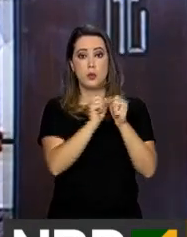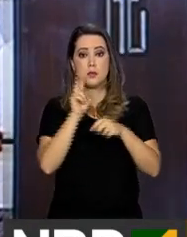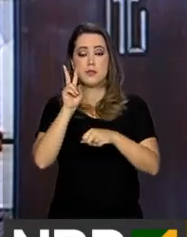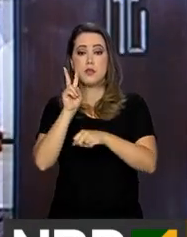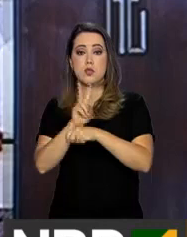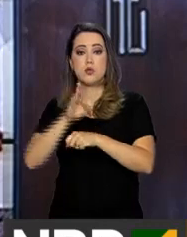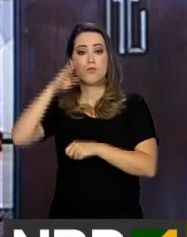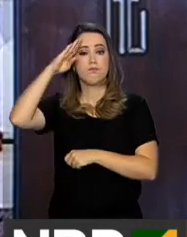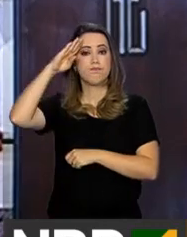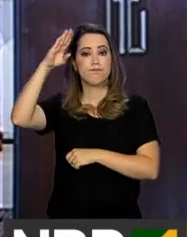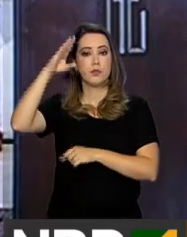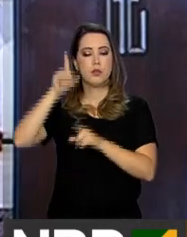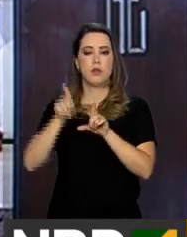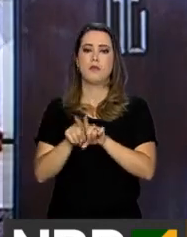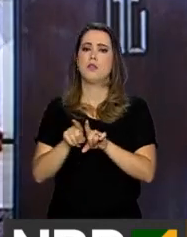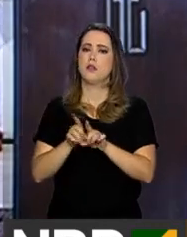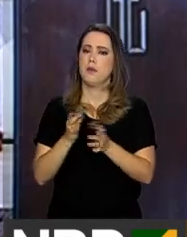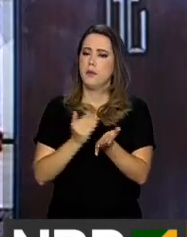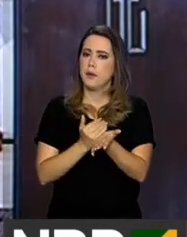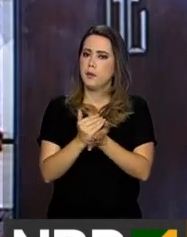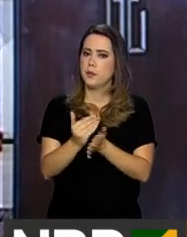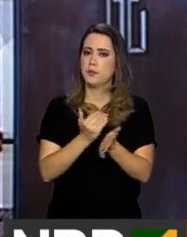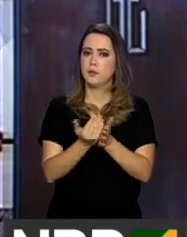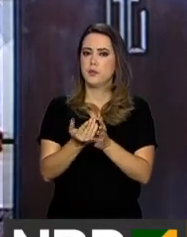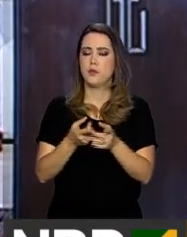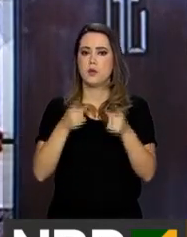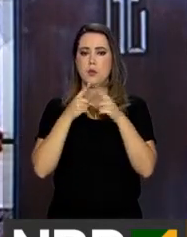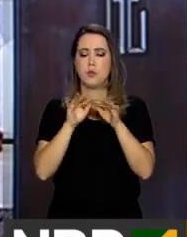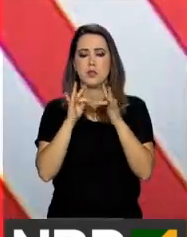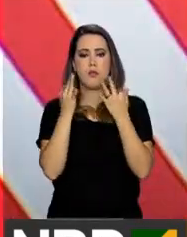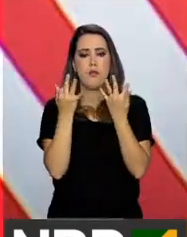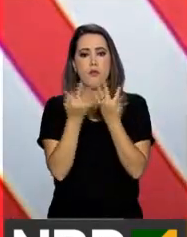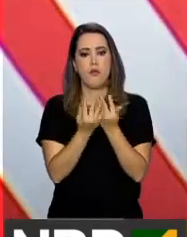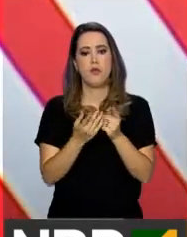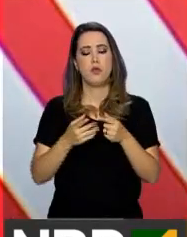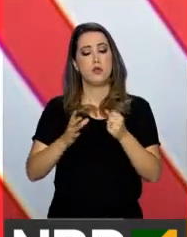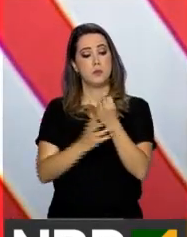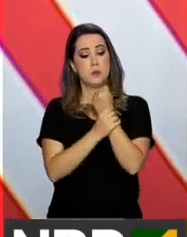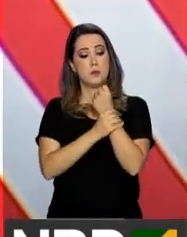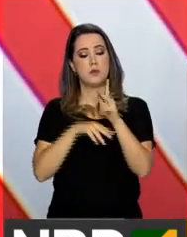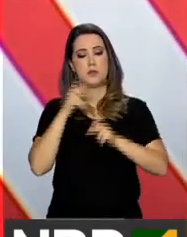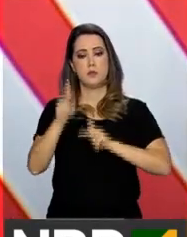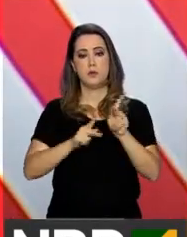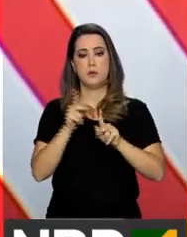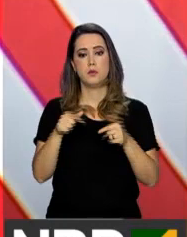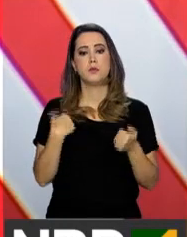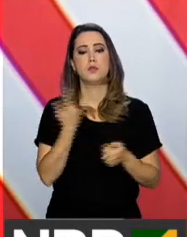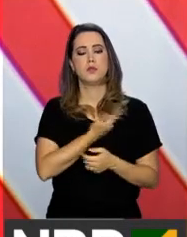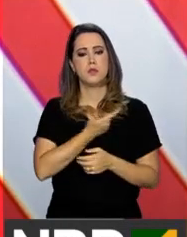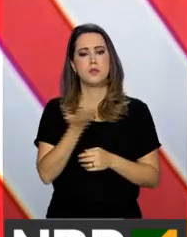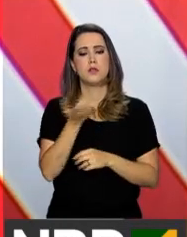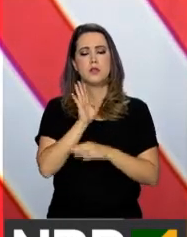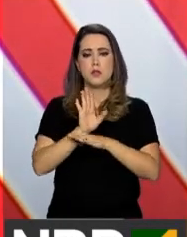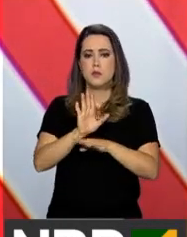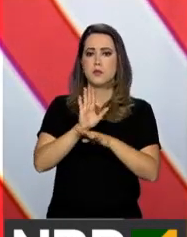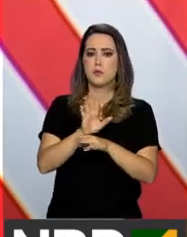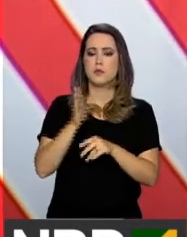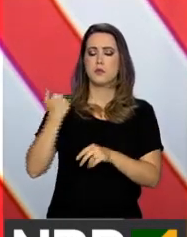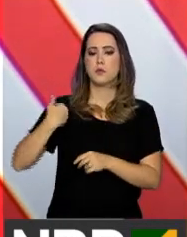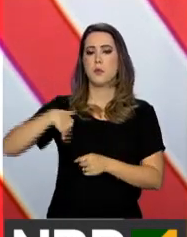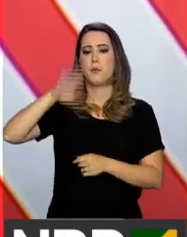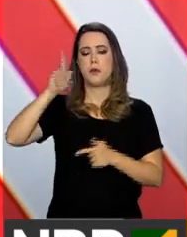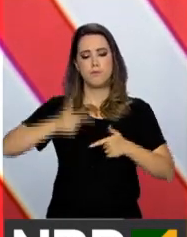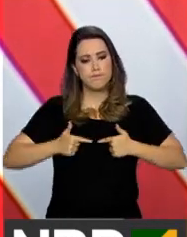defesa. Inauguramos o Foro Permanente sobre Segurança Pública e queremos cooperar sempre mais